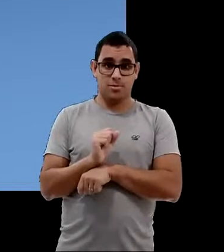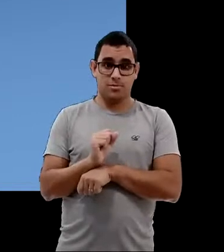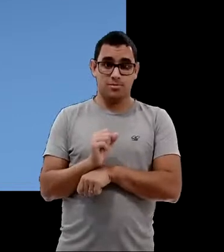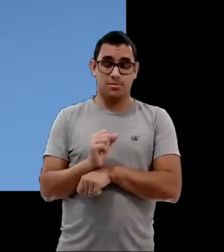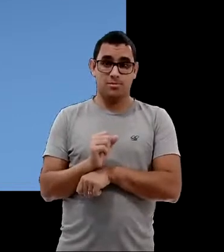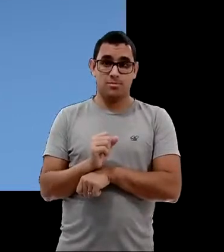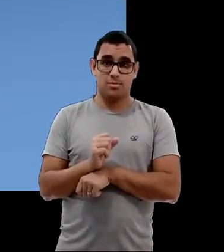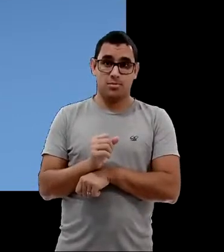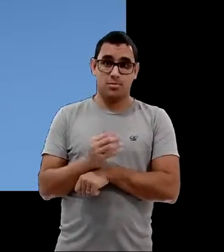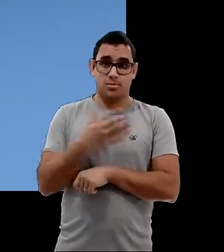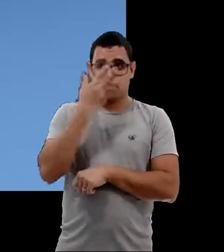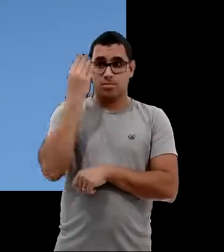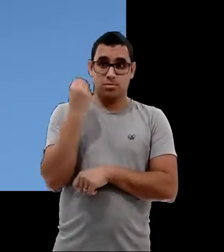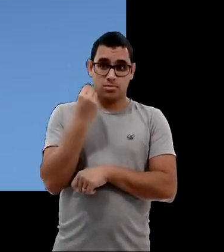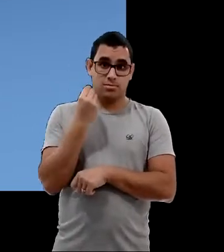esquecer